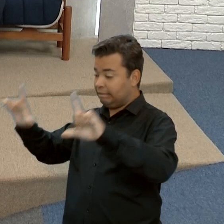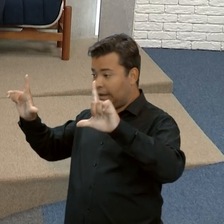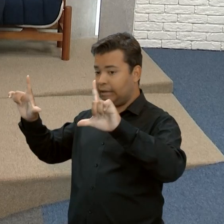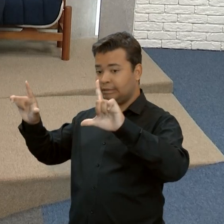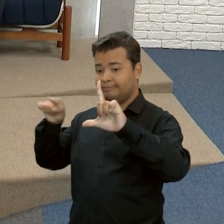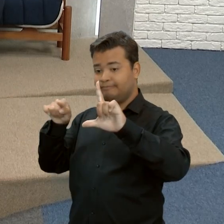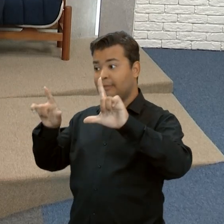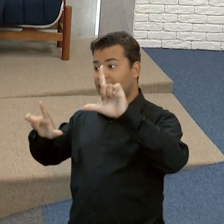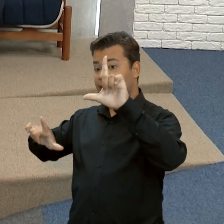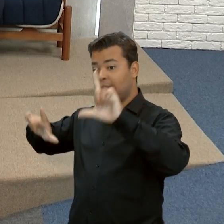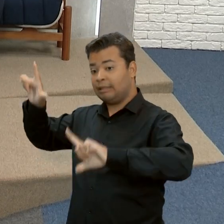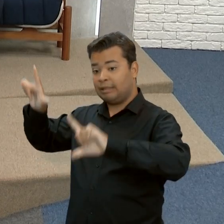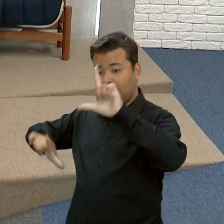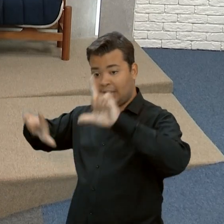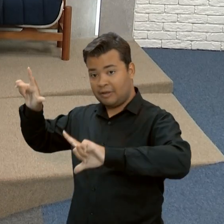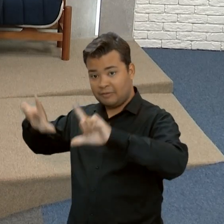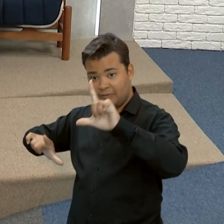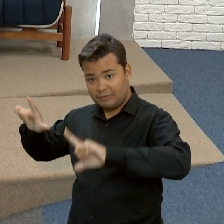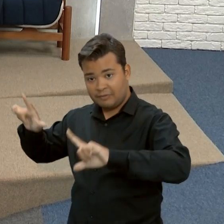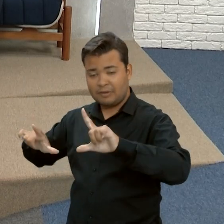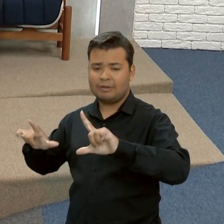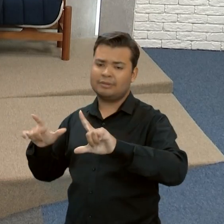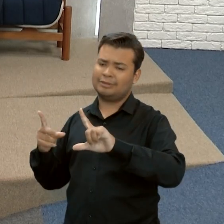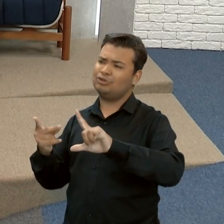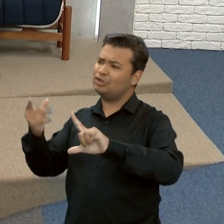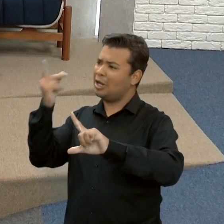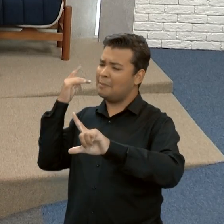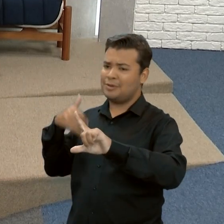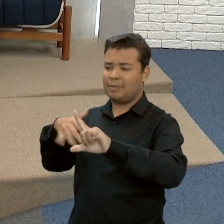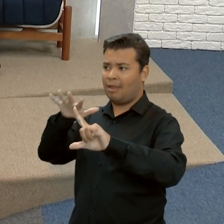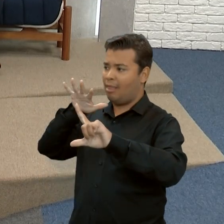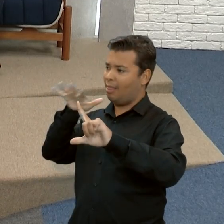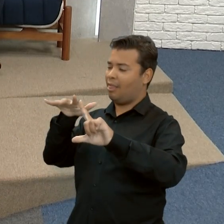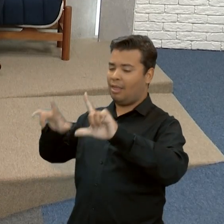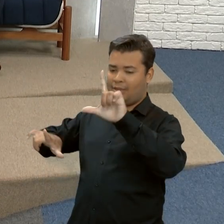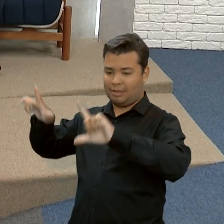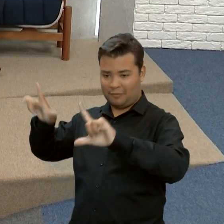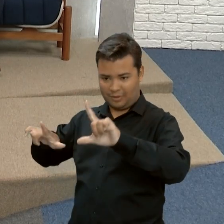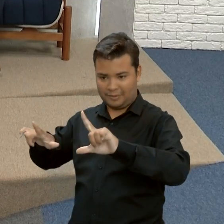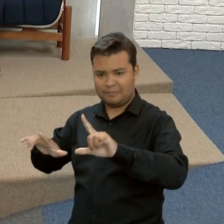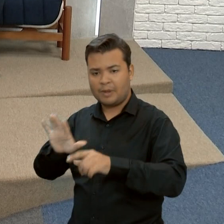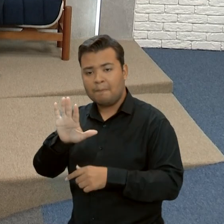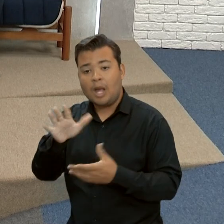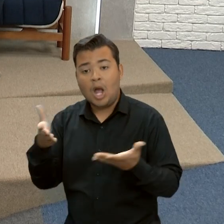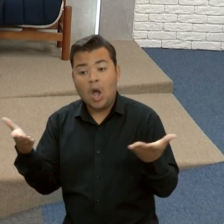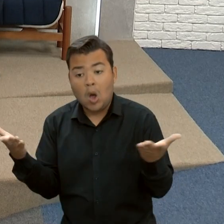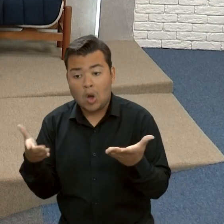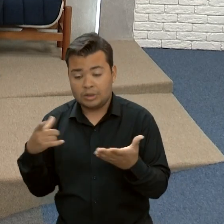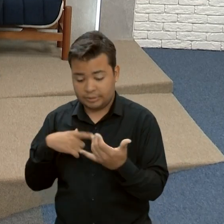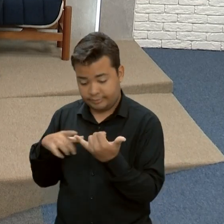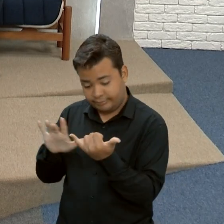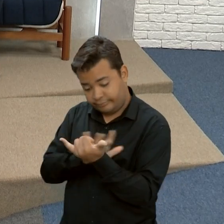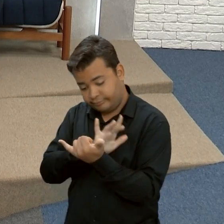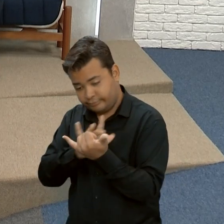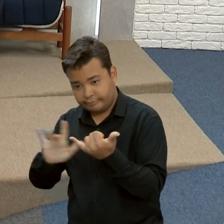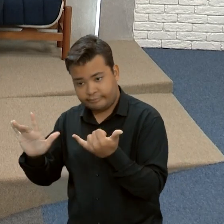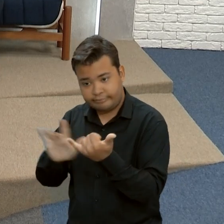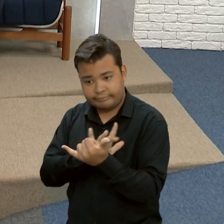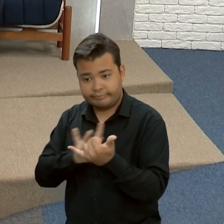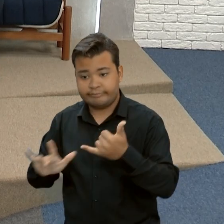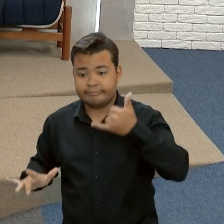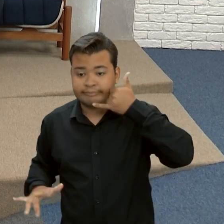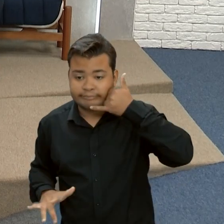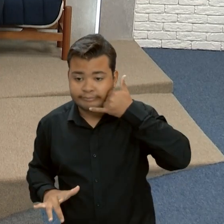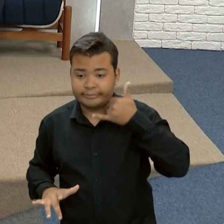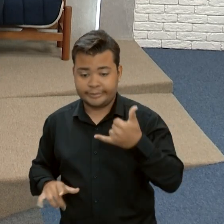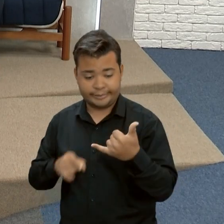televisão já foi a tela mais preferida da sociedade, mas hoje, além dela, nós temos também os celulares, né? Sim. Que muitas vezes são